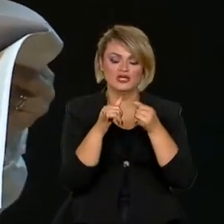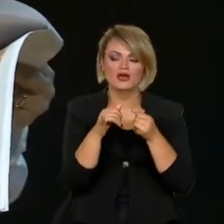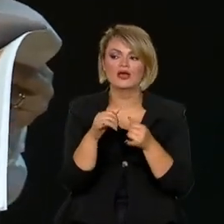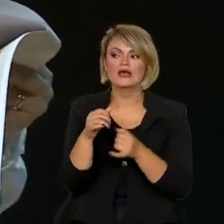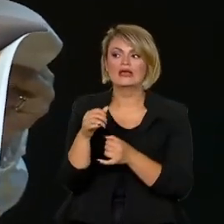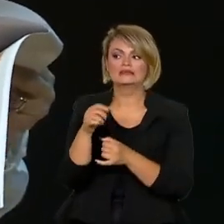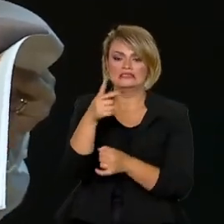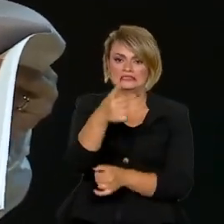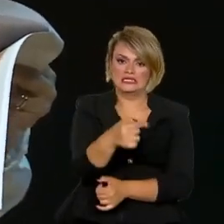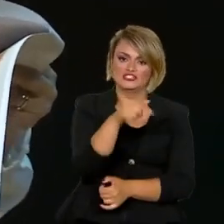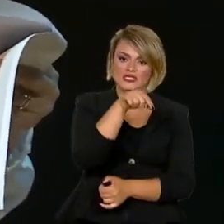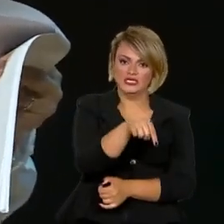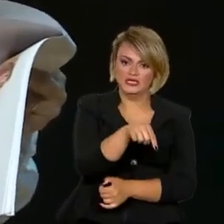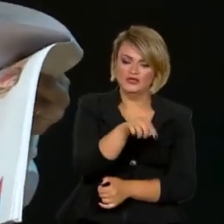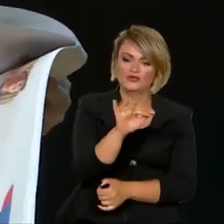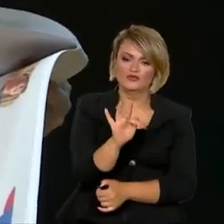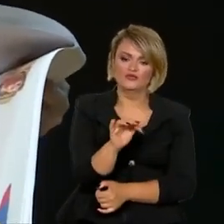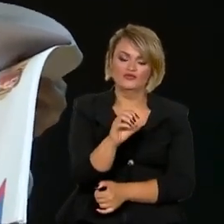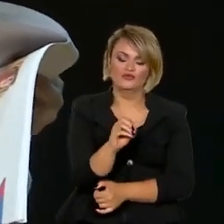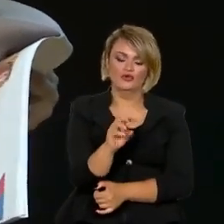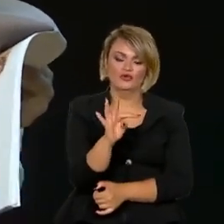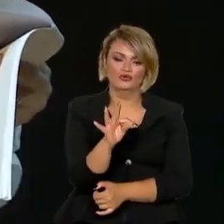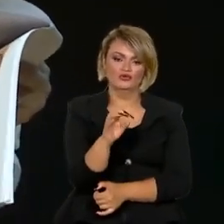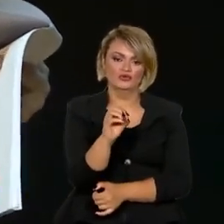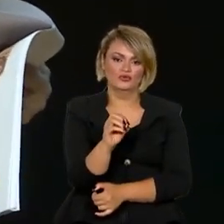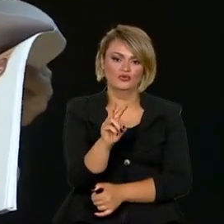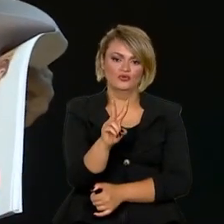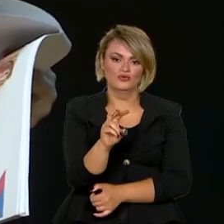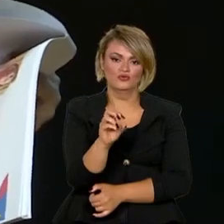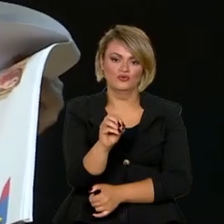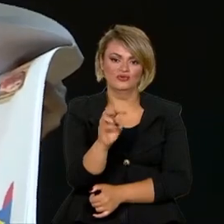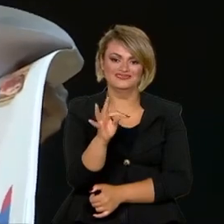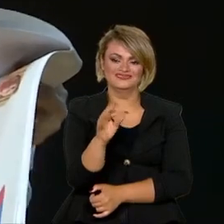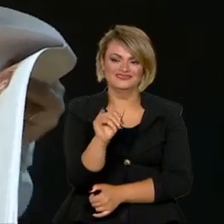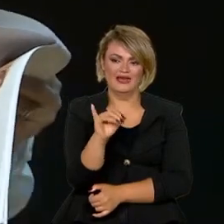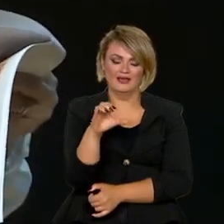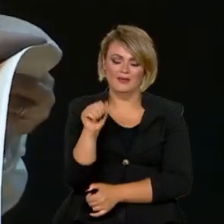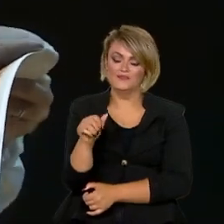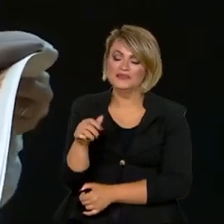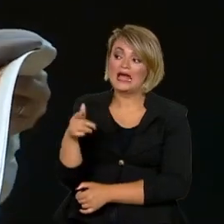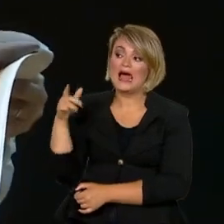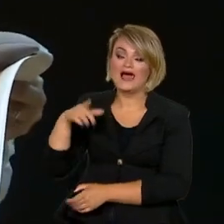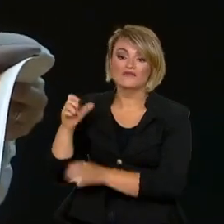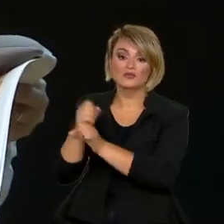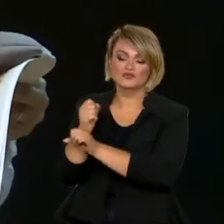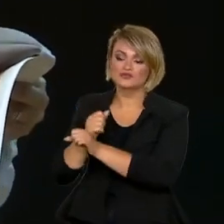usinas fotovoltaicas serão iniciadas. No caso das eólicas, quatro serão